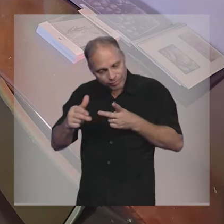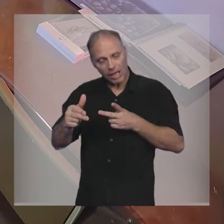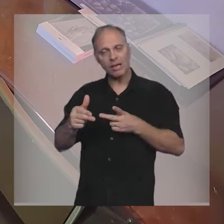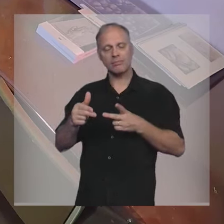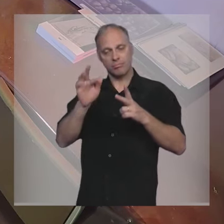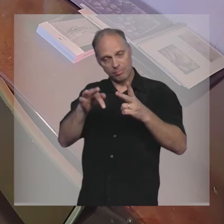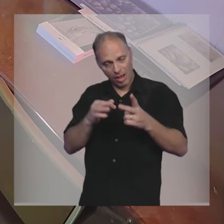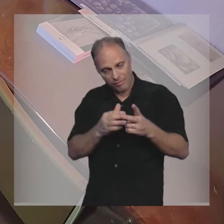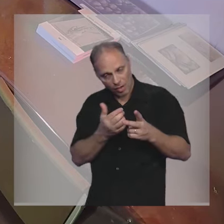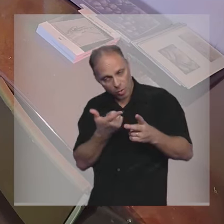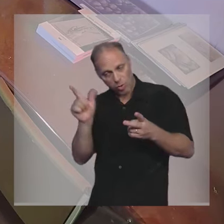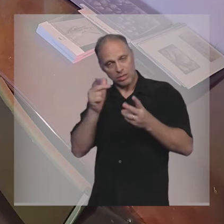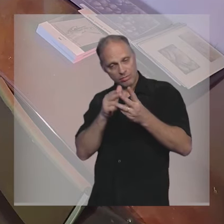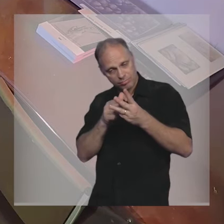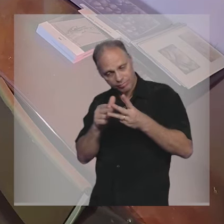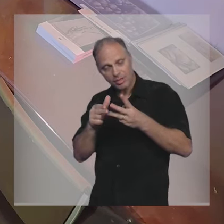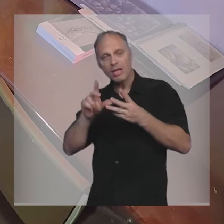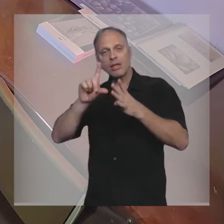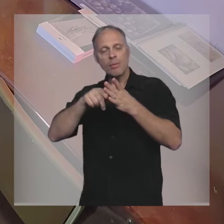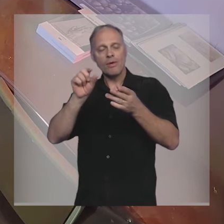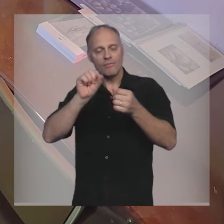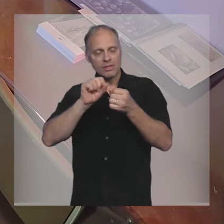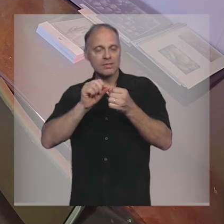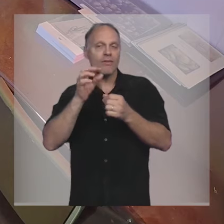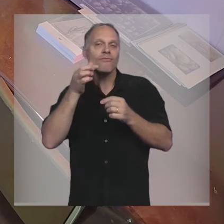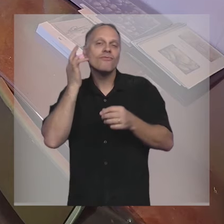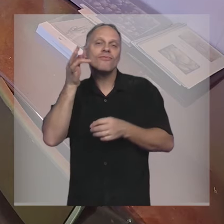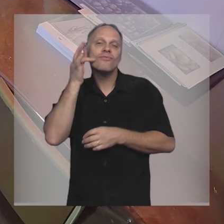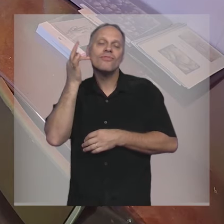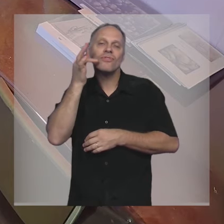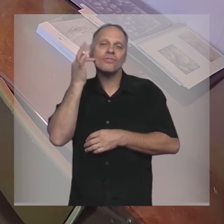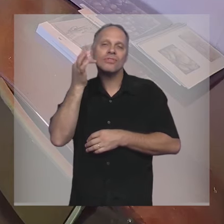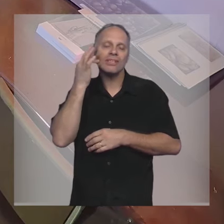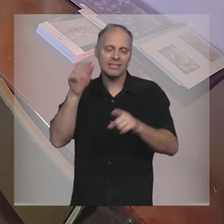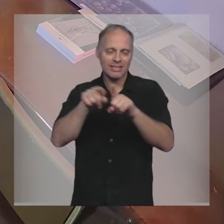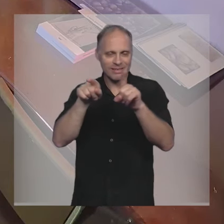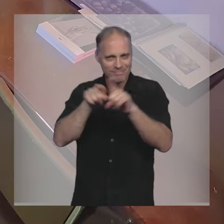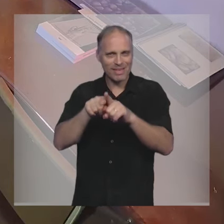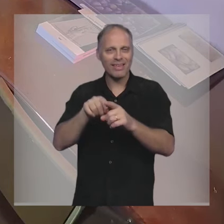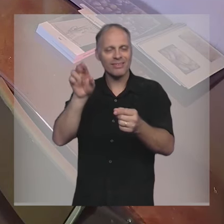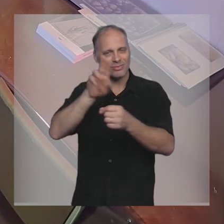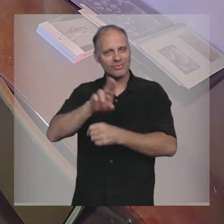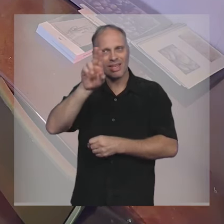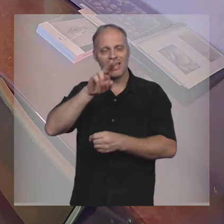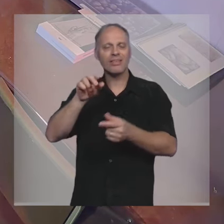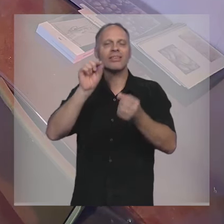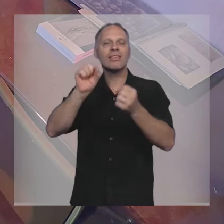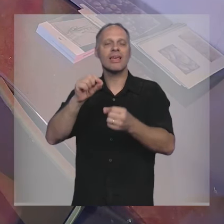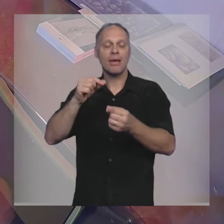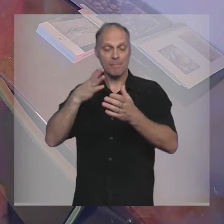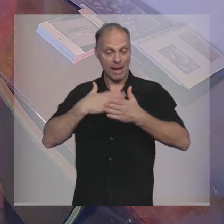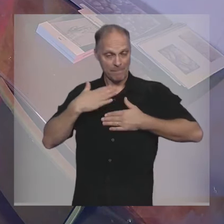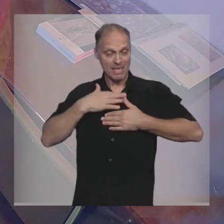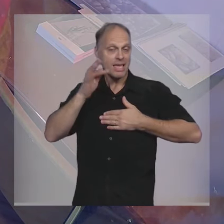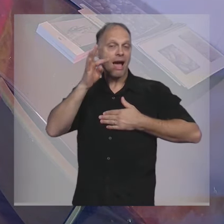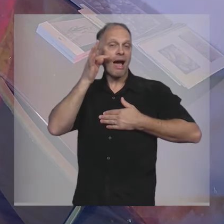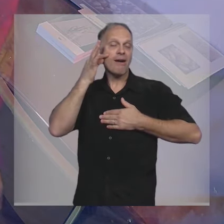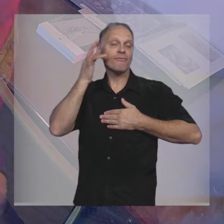e depois fiz uma Frutas em Interferências, em que a fruta para